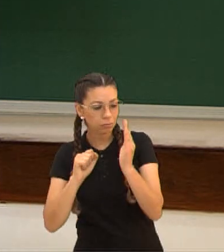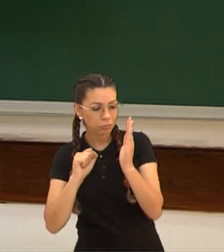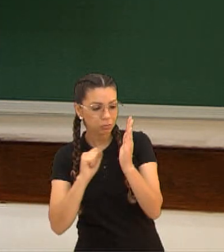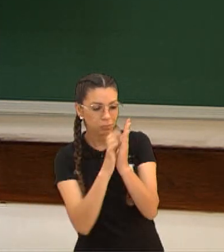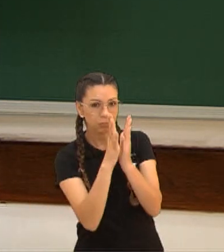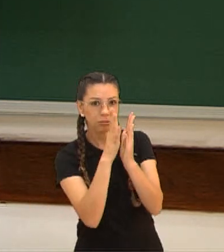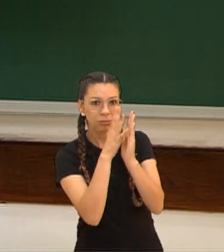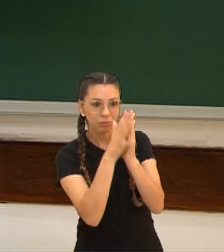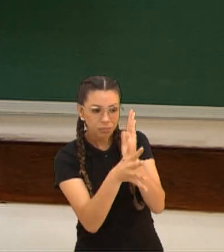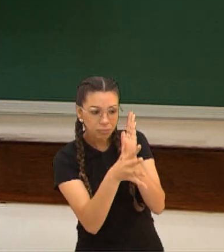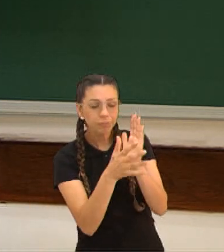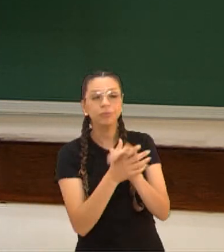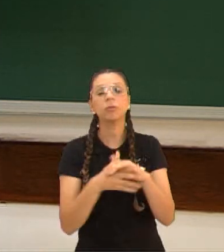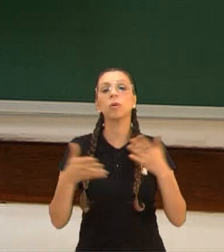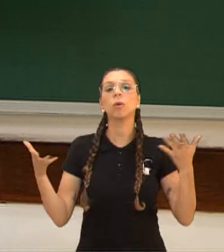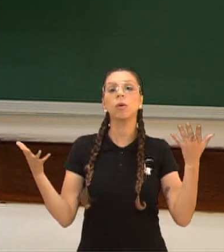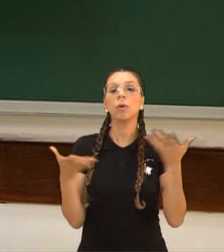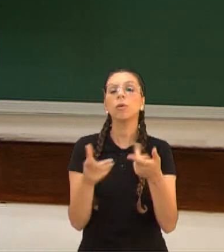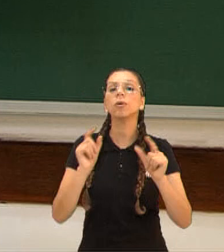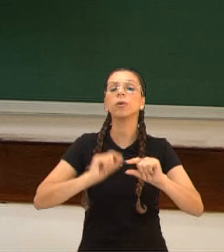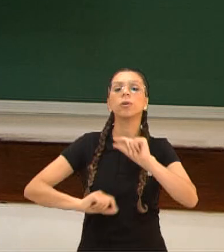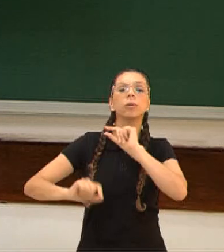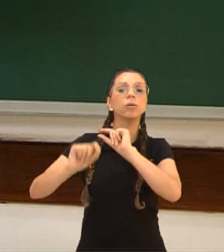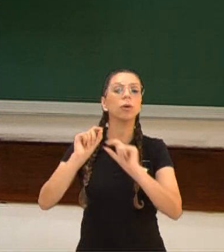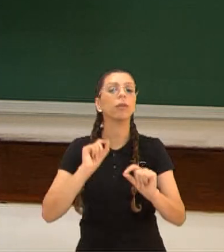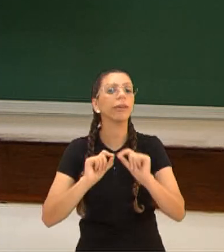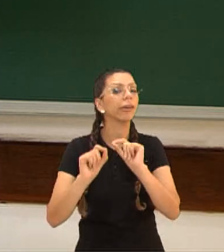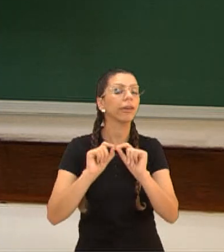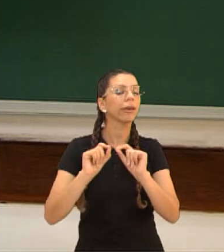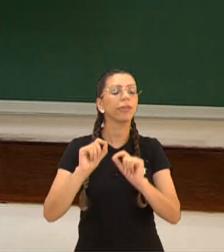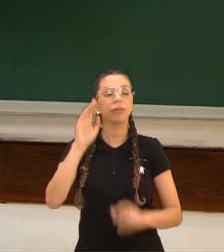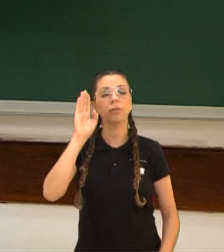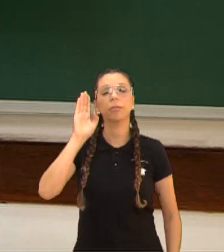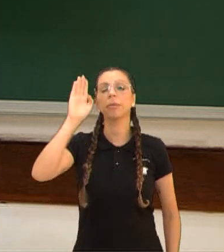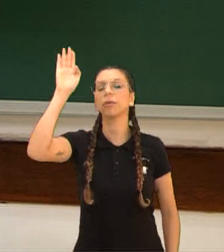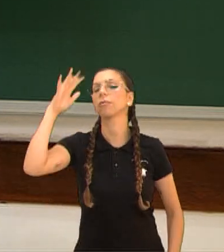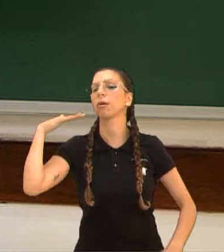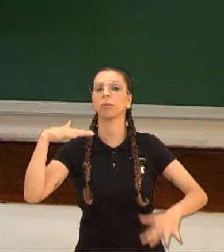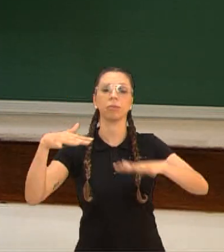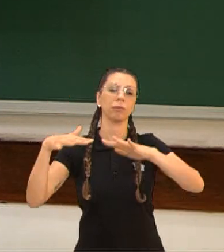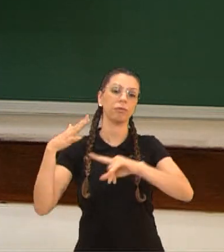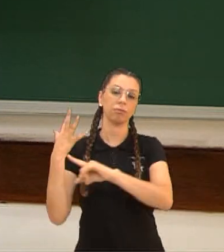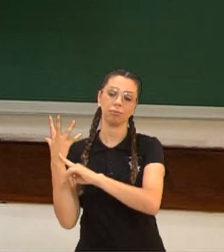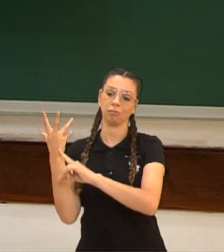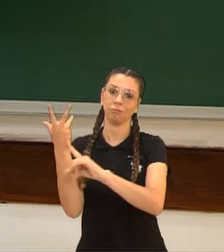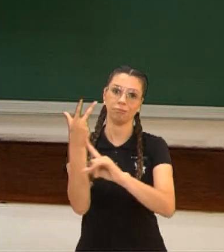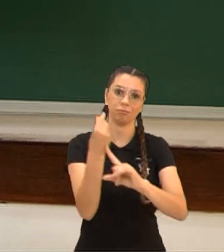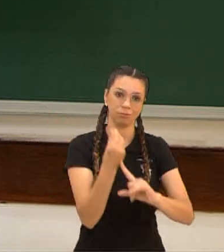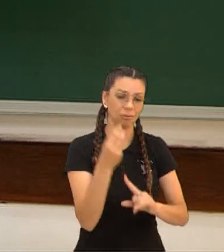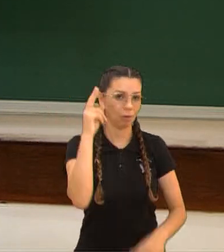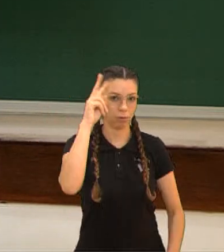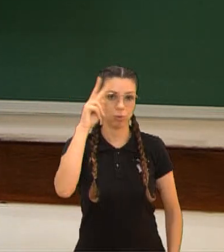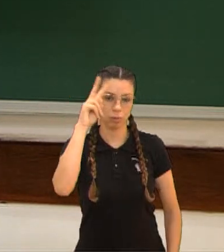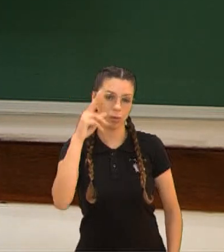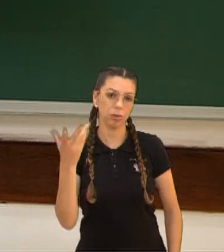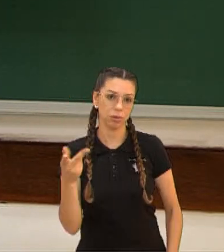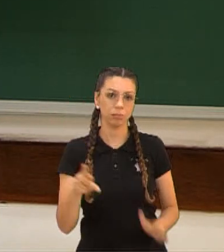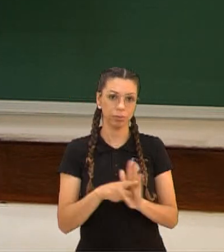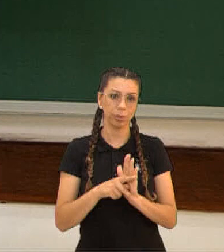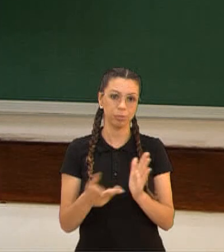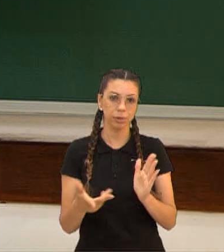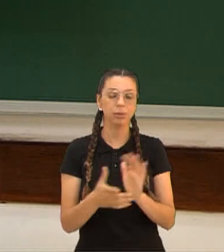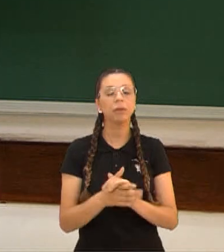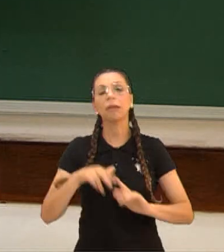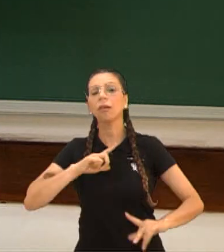hoje a gente vai falar sobre um dos principais movimentos da história da arte, né? Que se tornou muitas